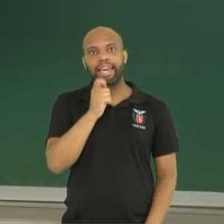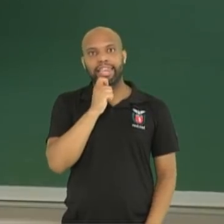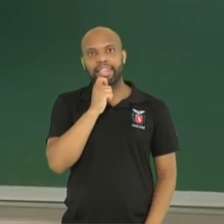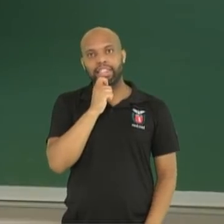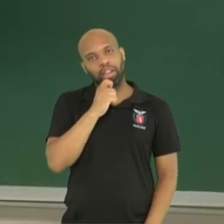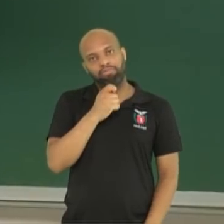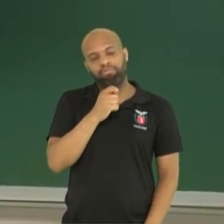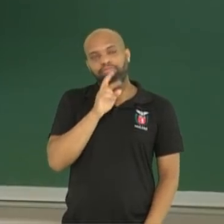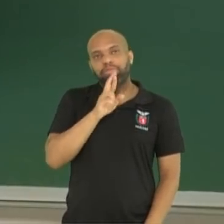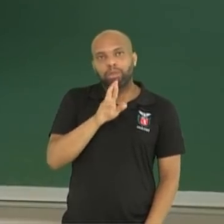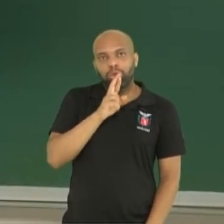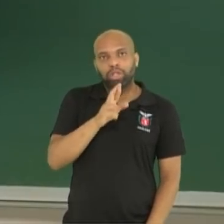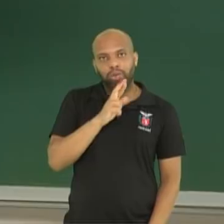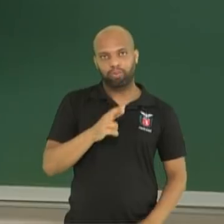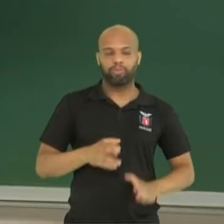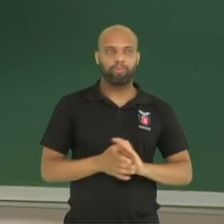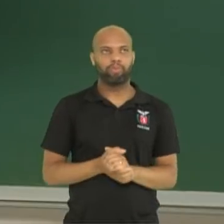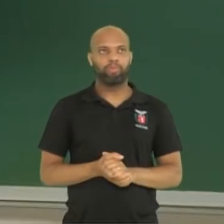responder, beleza?